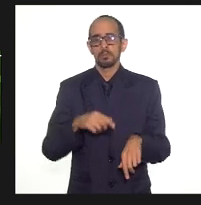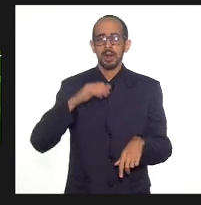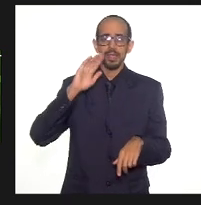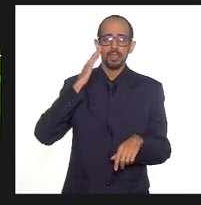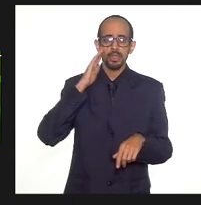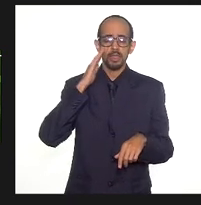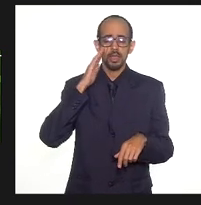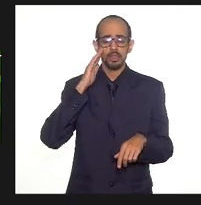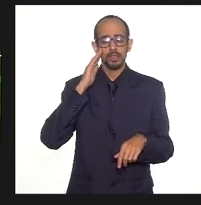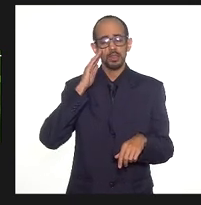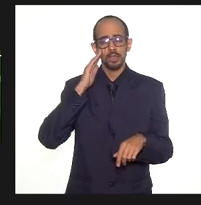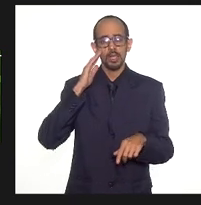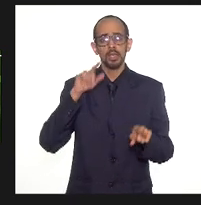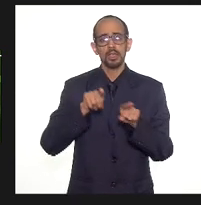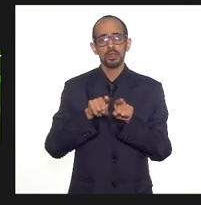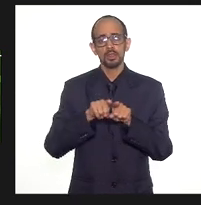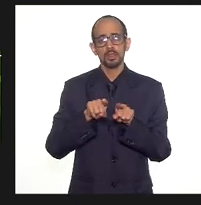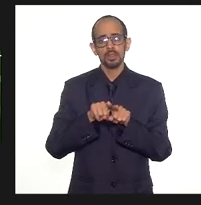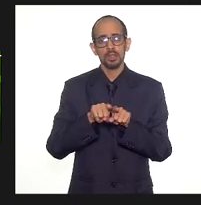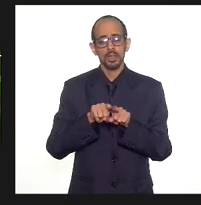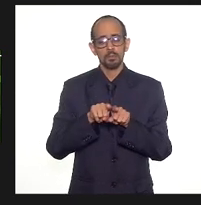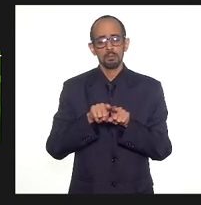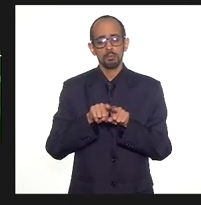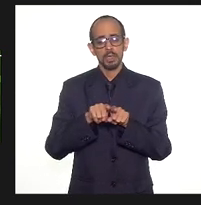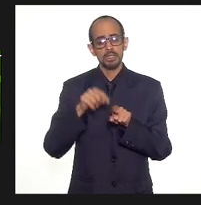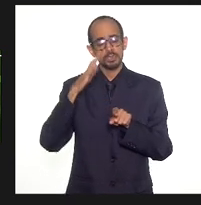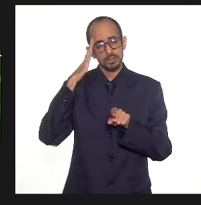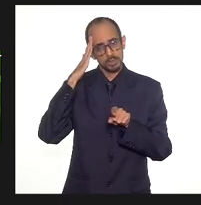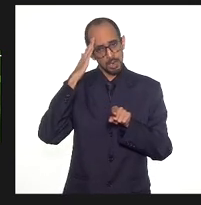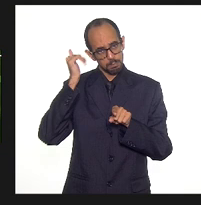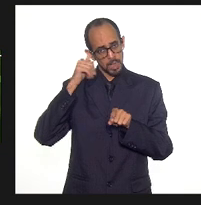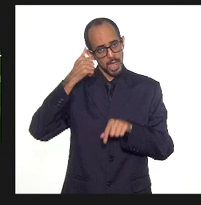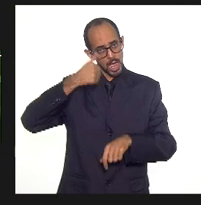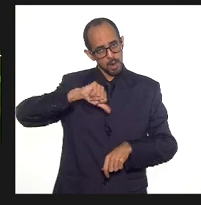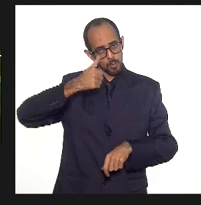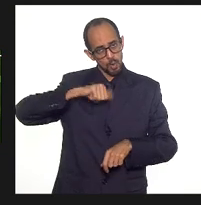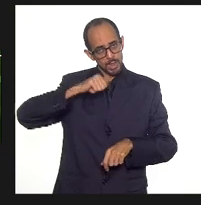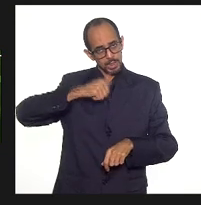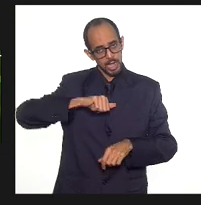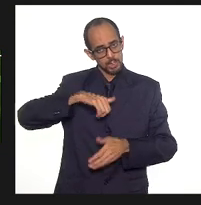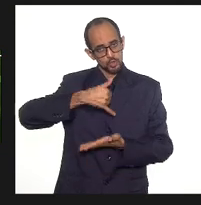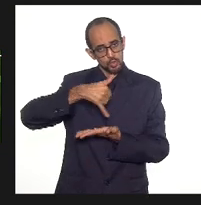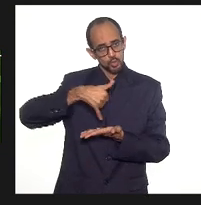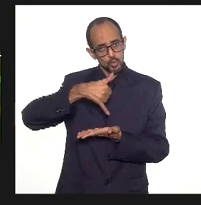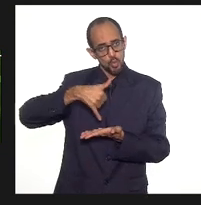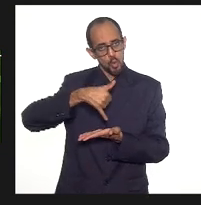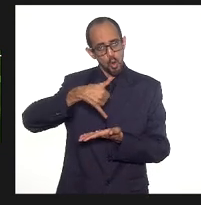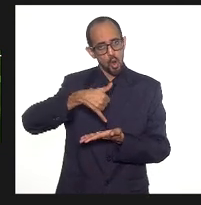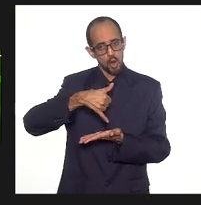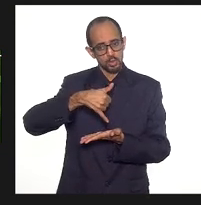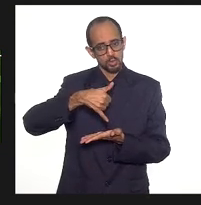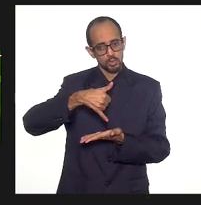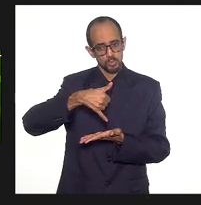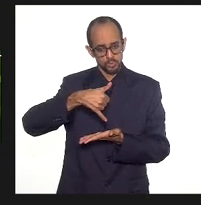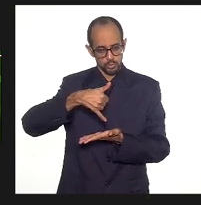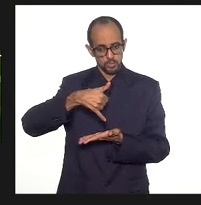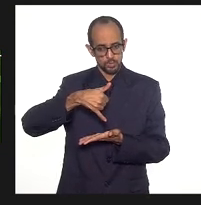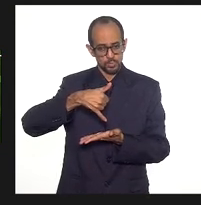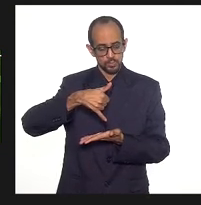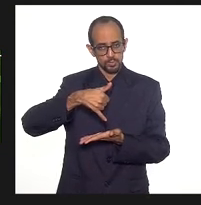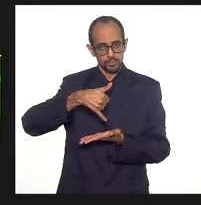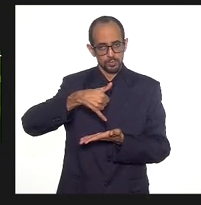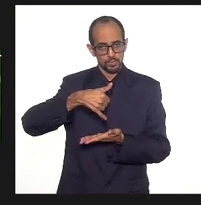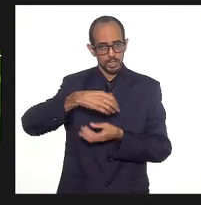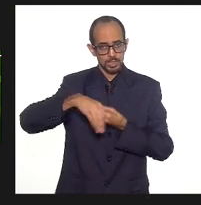entender e validar a qualidade do óleo assim considerado como blend, a mistura